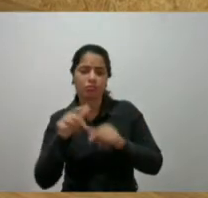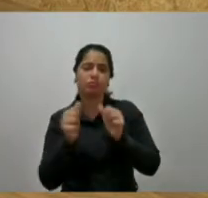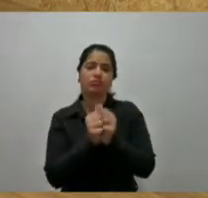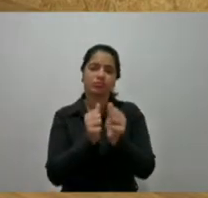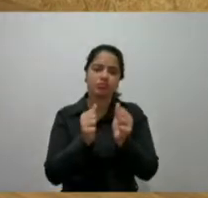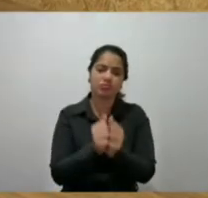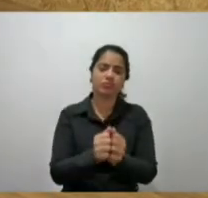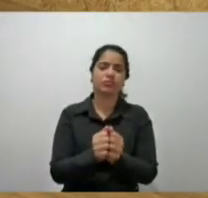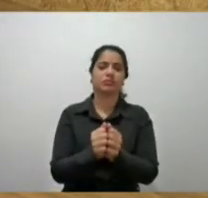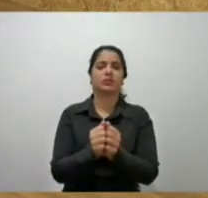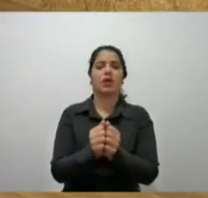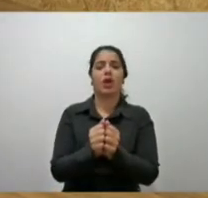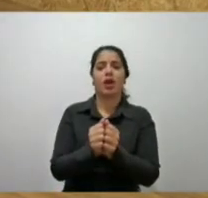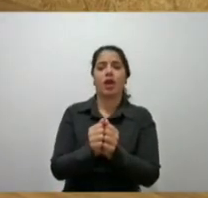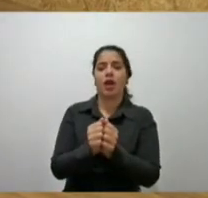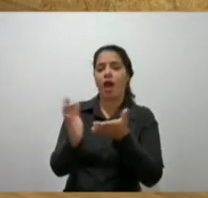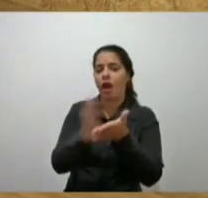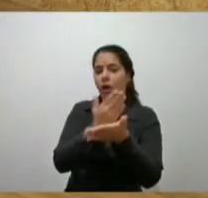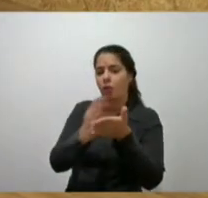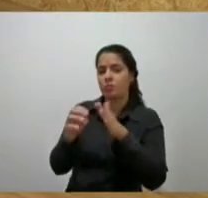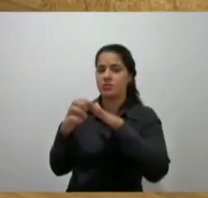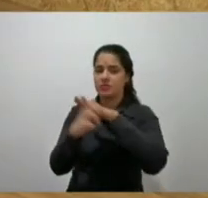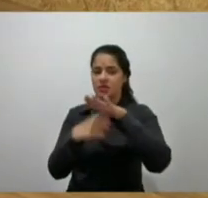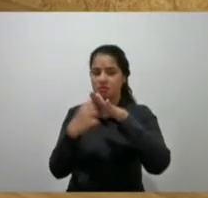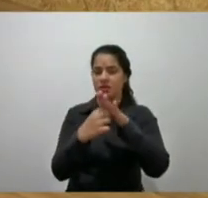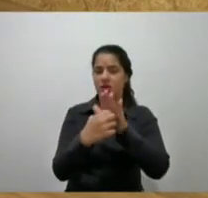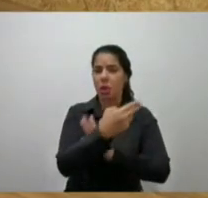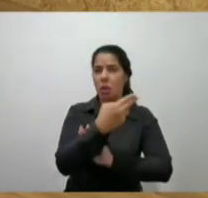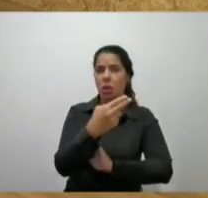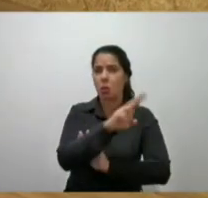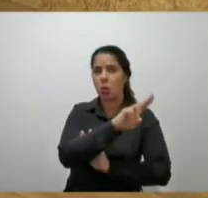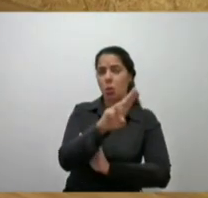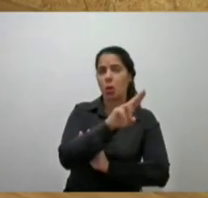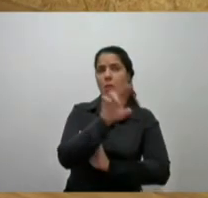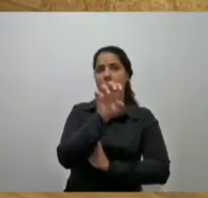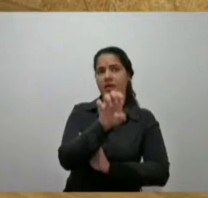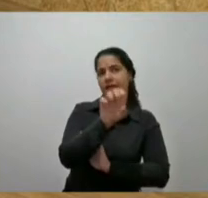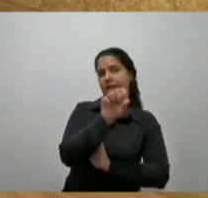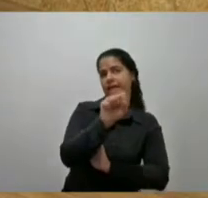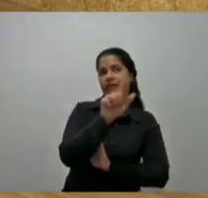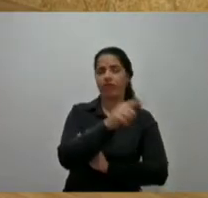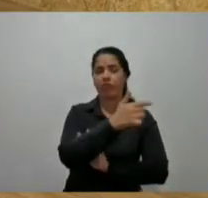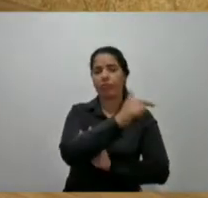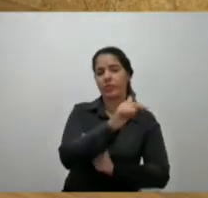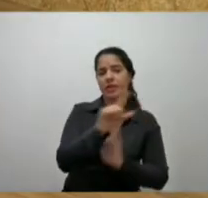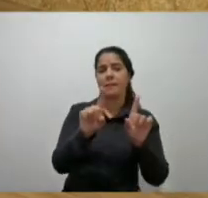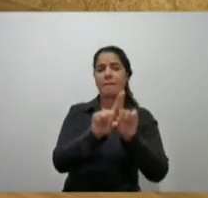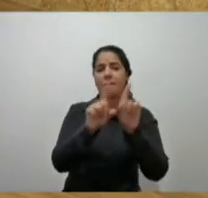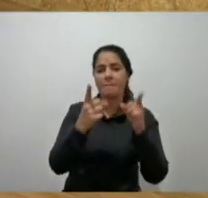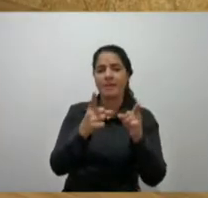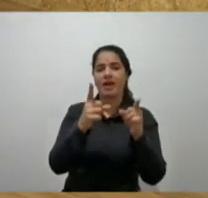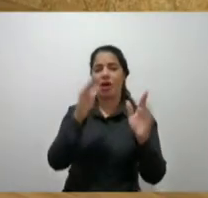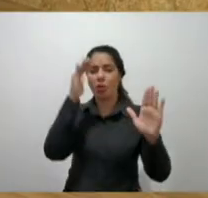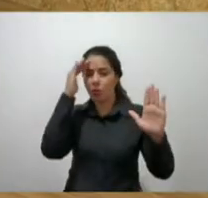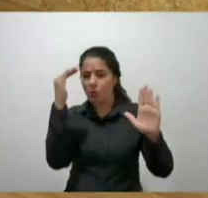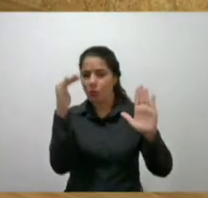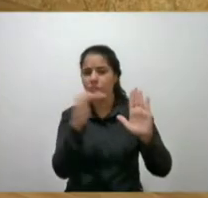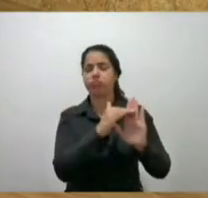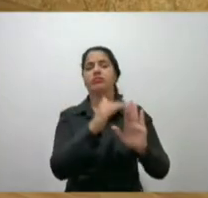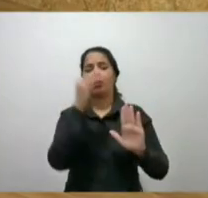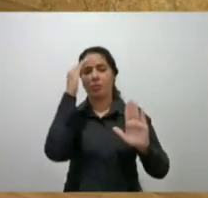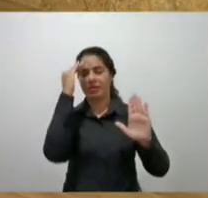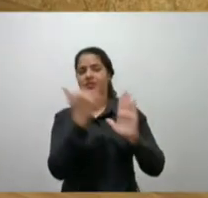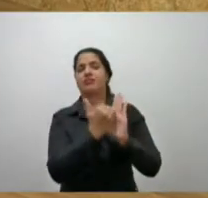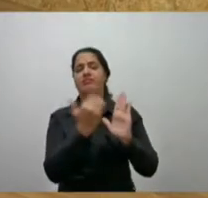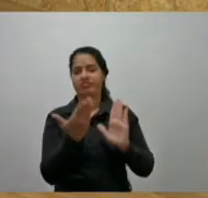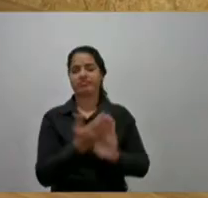não, mas eu sou. E essas empresas têm sucesso. Né? É engraçado que eu tenho um amigo que foi visitar o Akio Morita há muitos anos atrás,